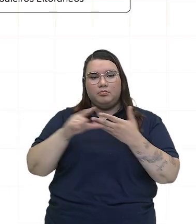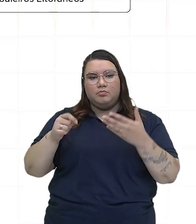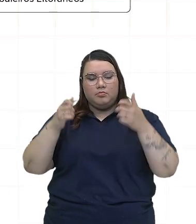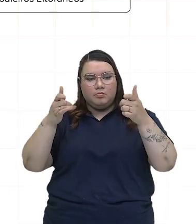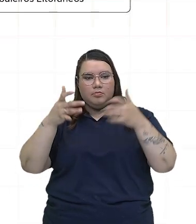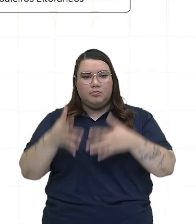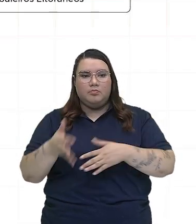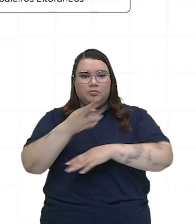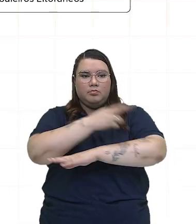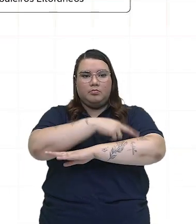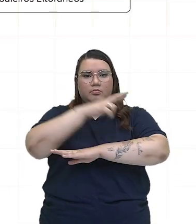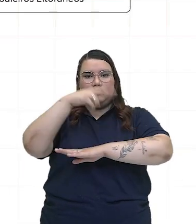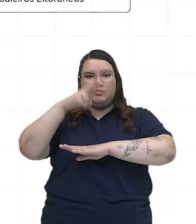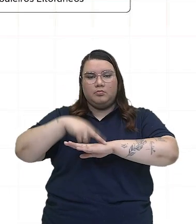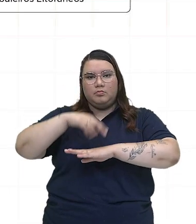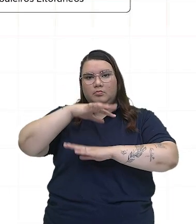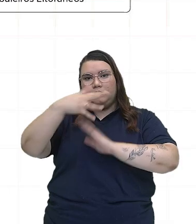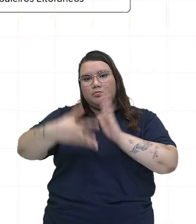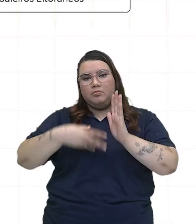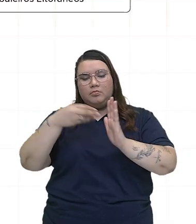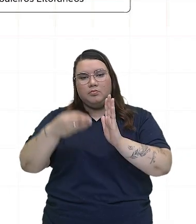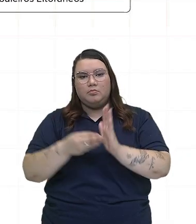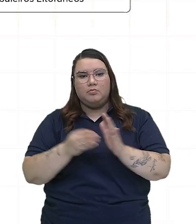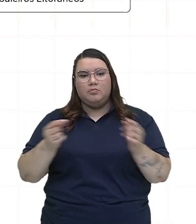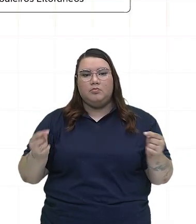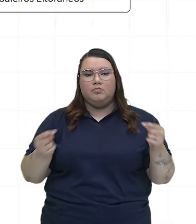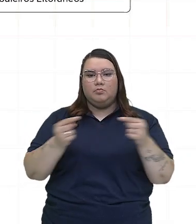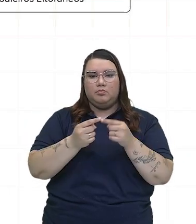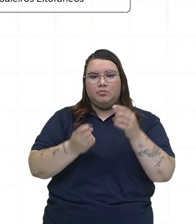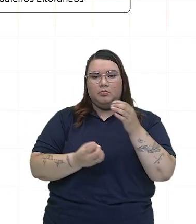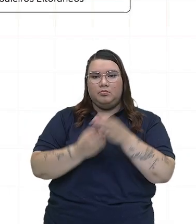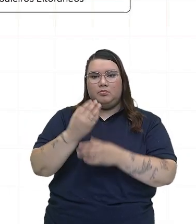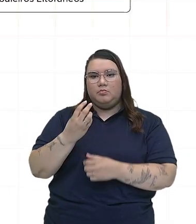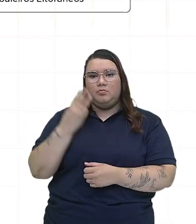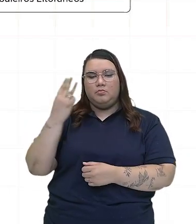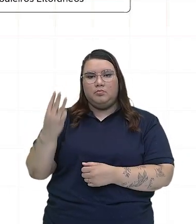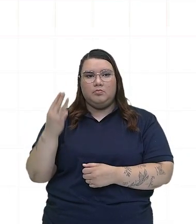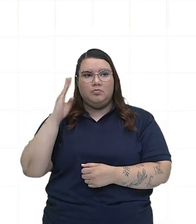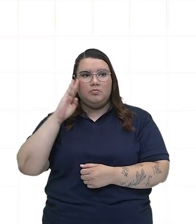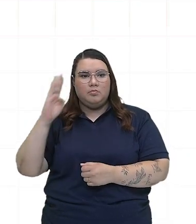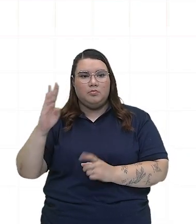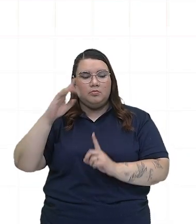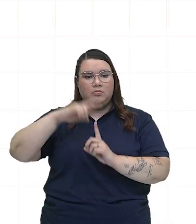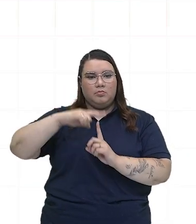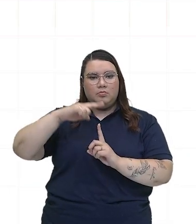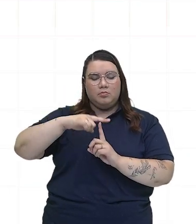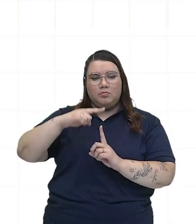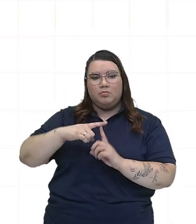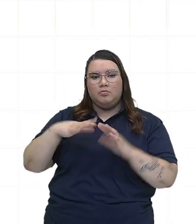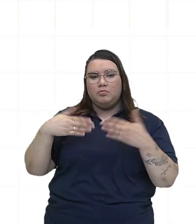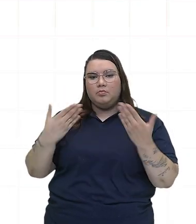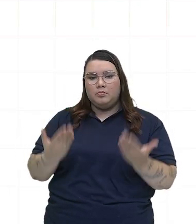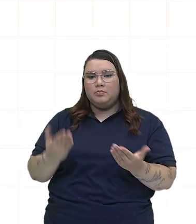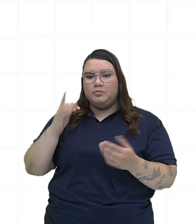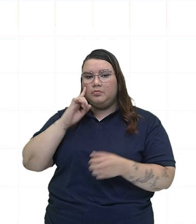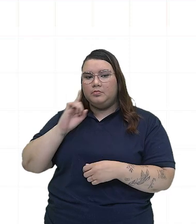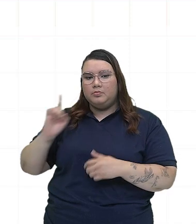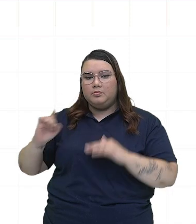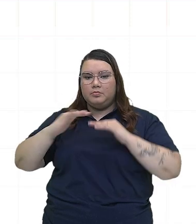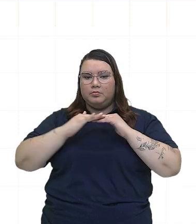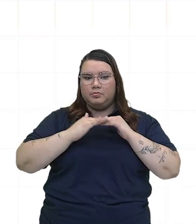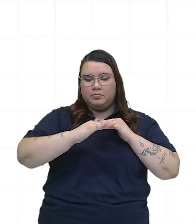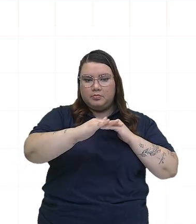classificou o relevo amazônico, que é constituído por 3 principais formas, que também nós vamos encontrar